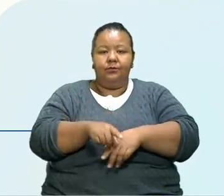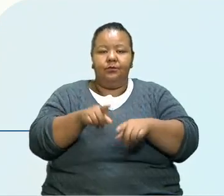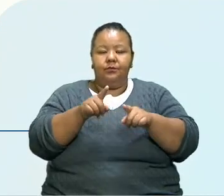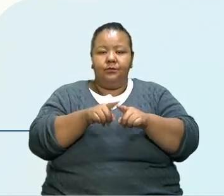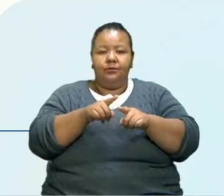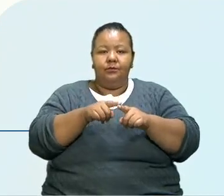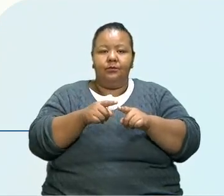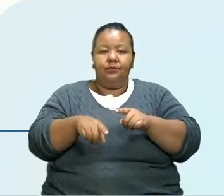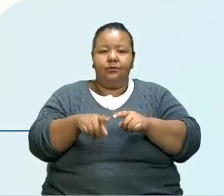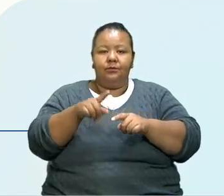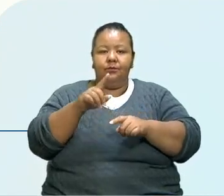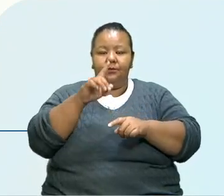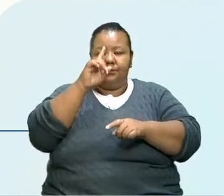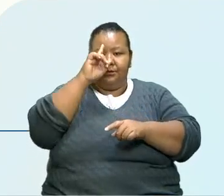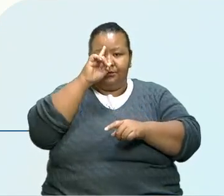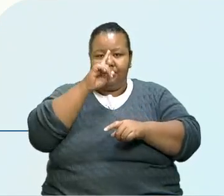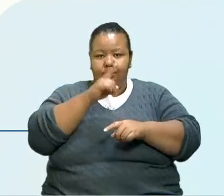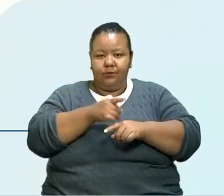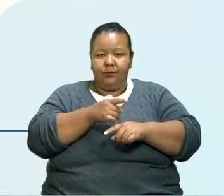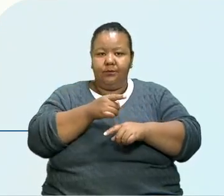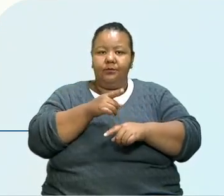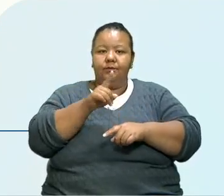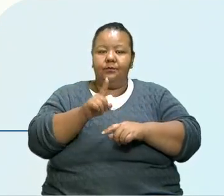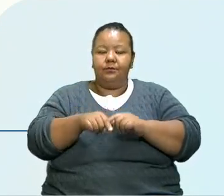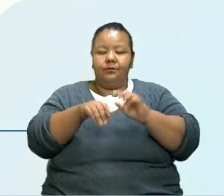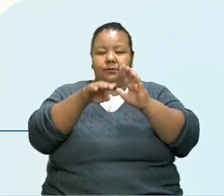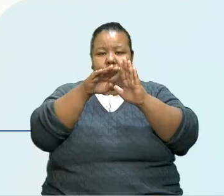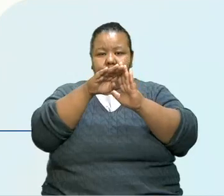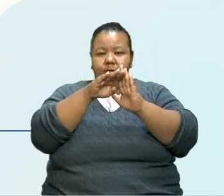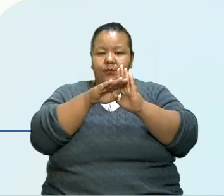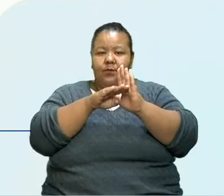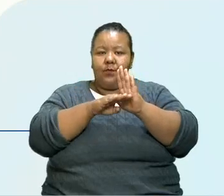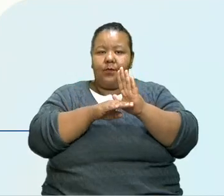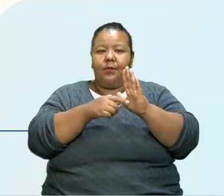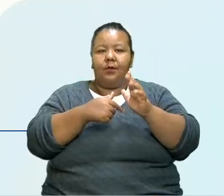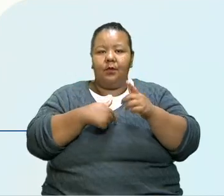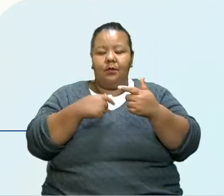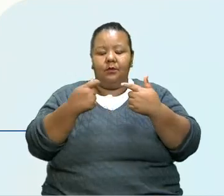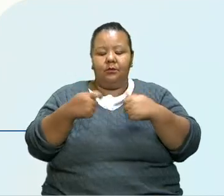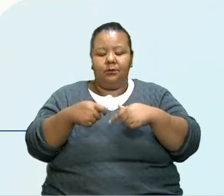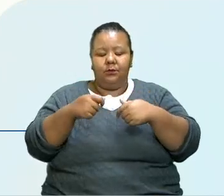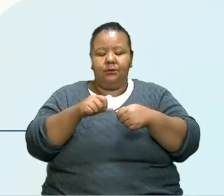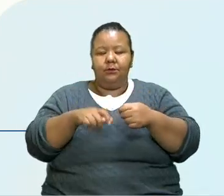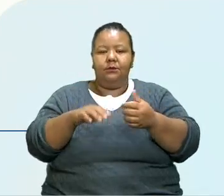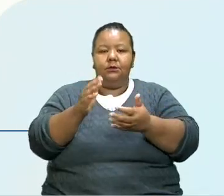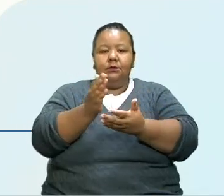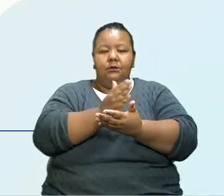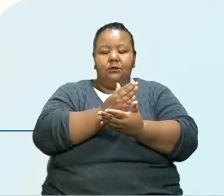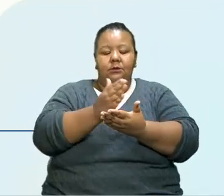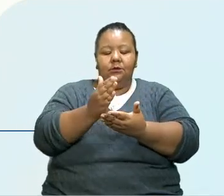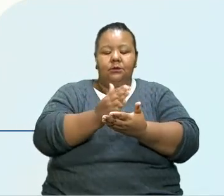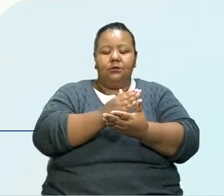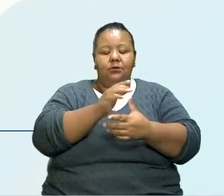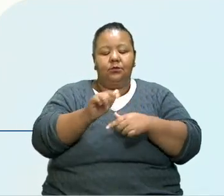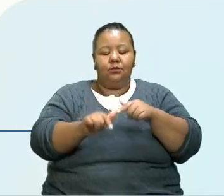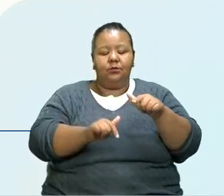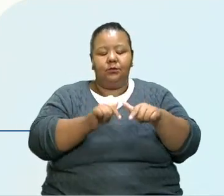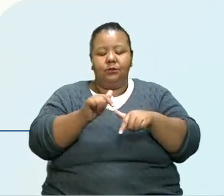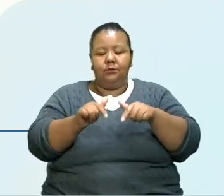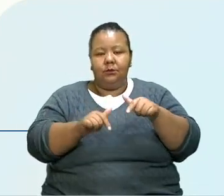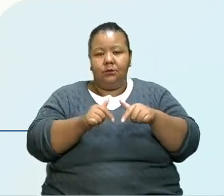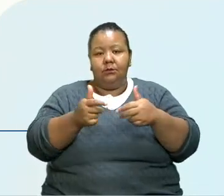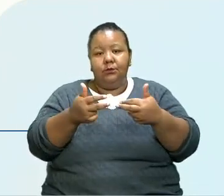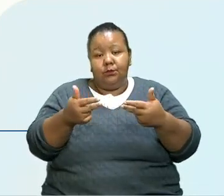também as autoridades aqui, que é a hierarquia. Porque eu preciso realizar uma divisão de trabalho, as atividades que devem